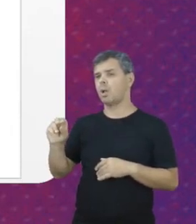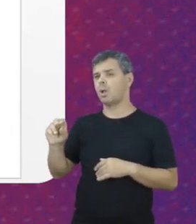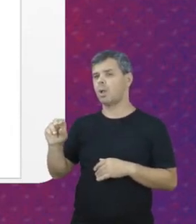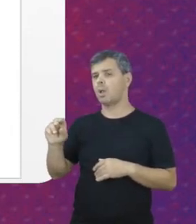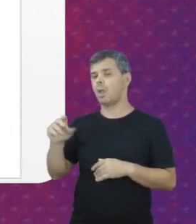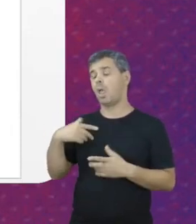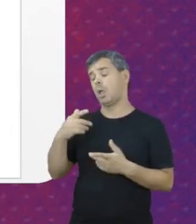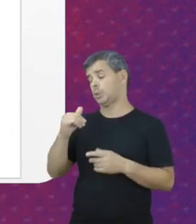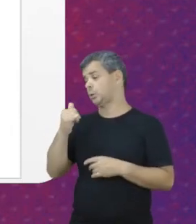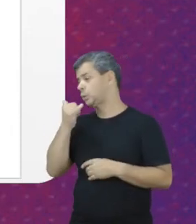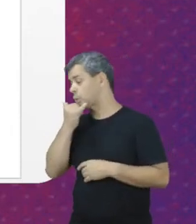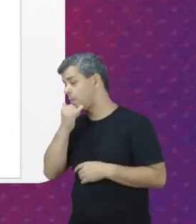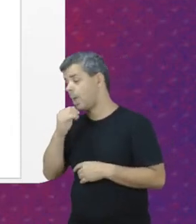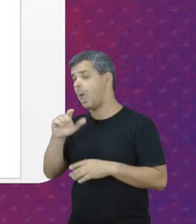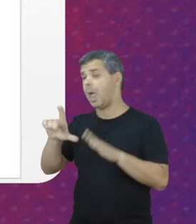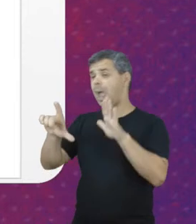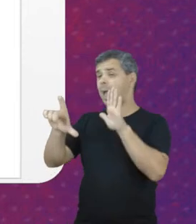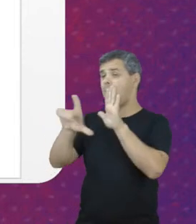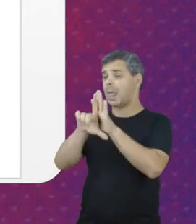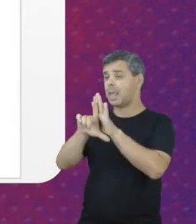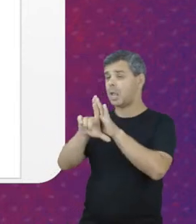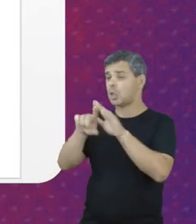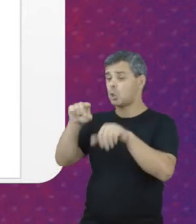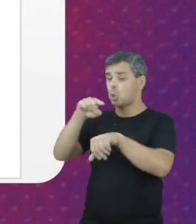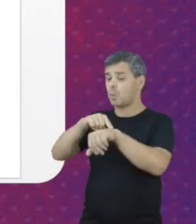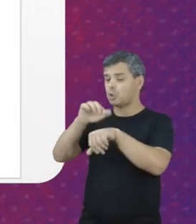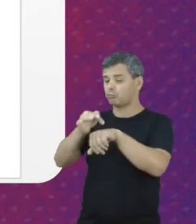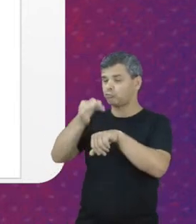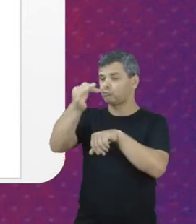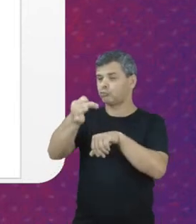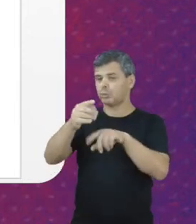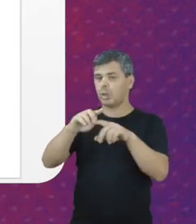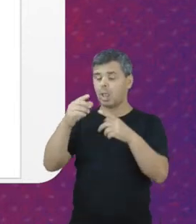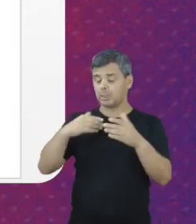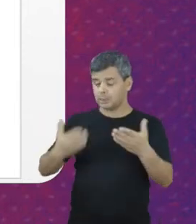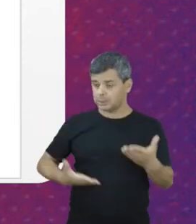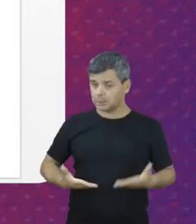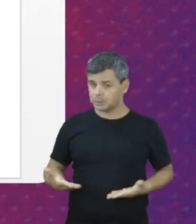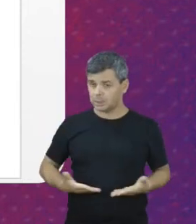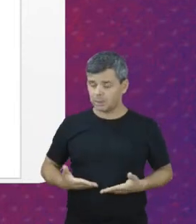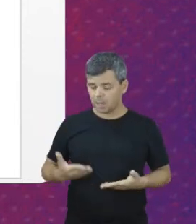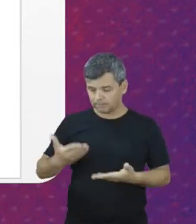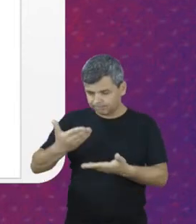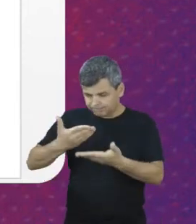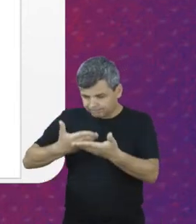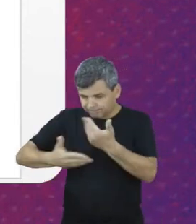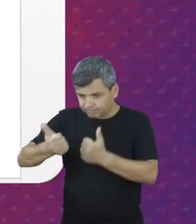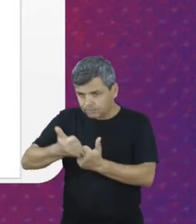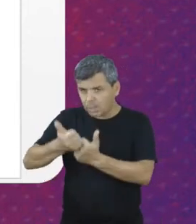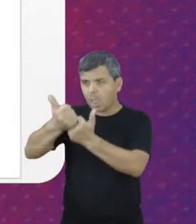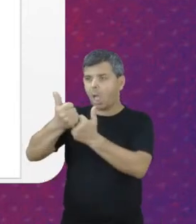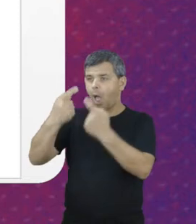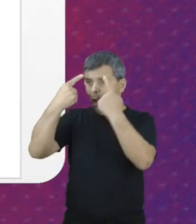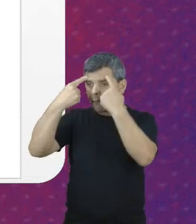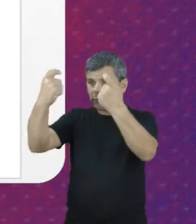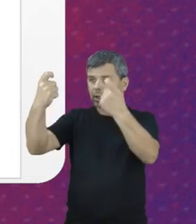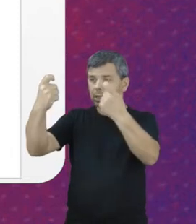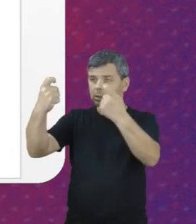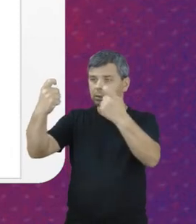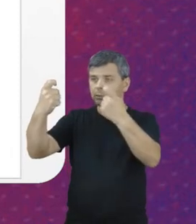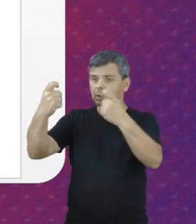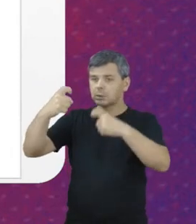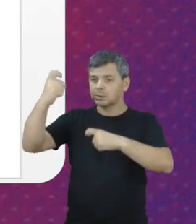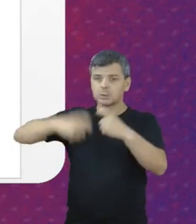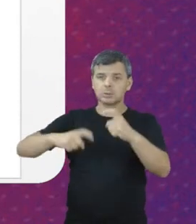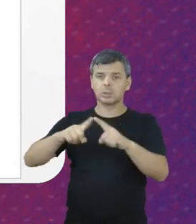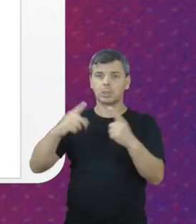minuto seguinte, a lei do minuto seguinte, ela garante esse serviço de assistência às vítimas de violência sexual,